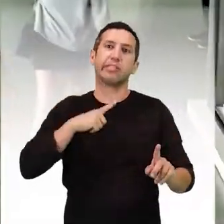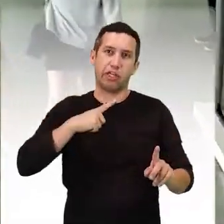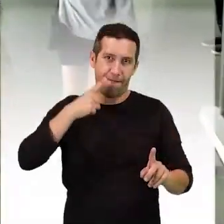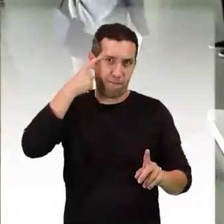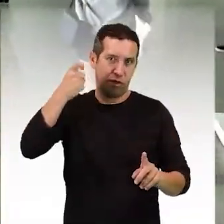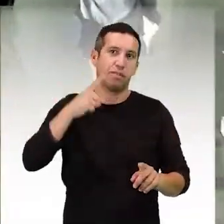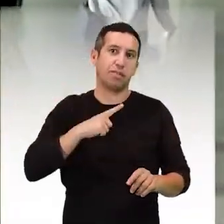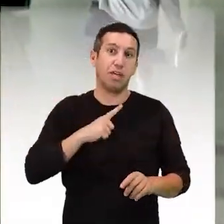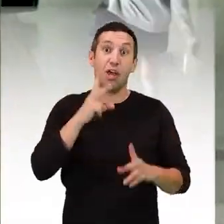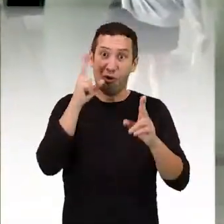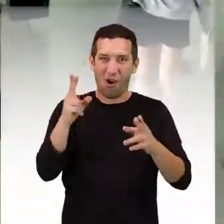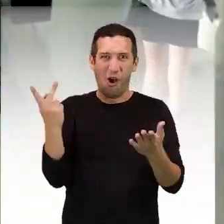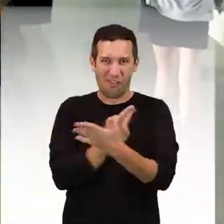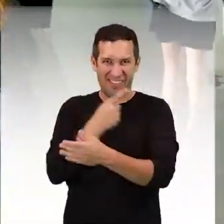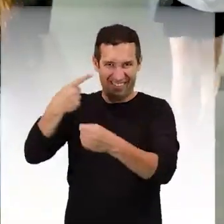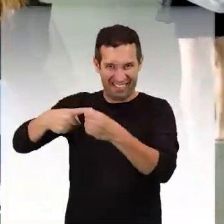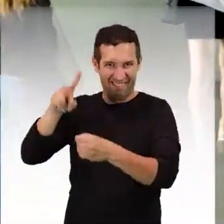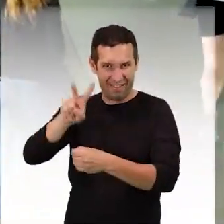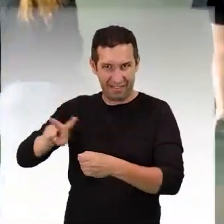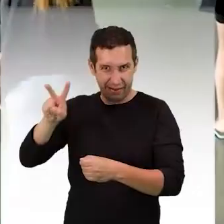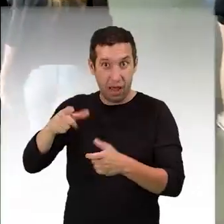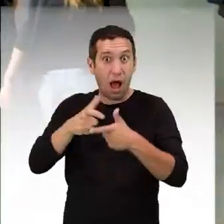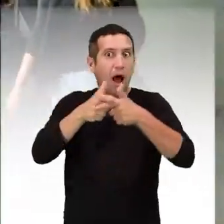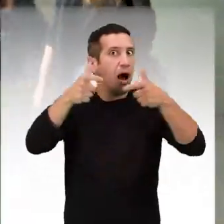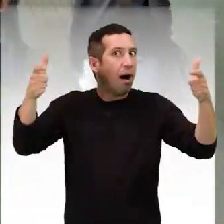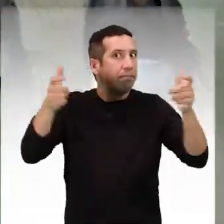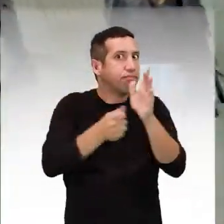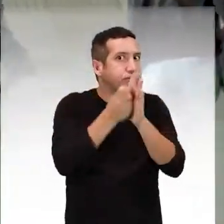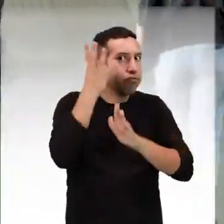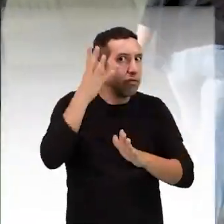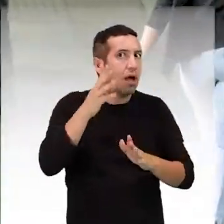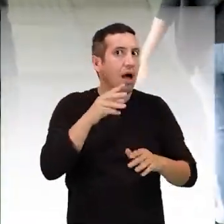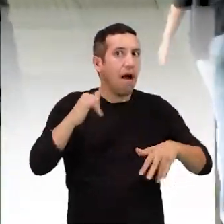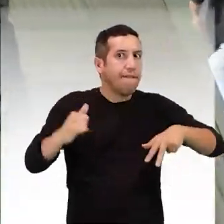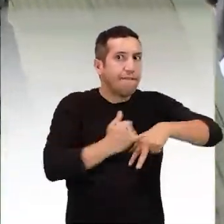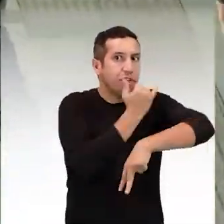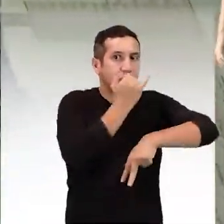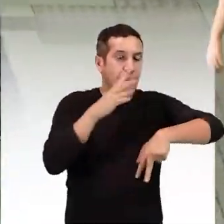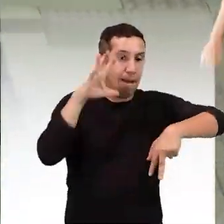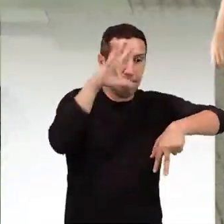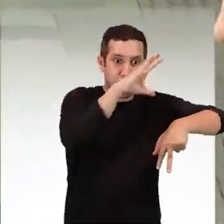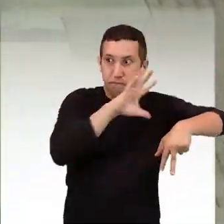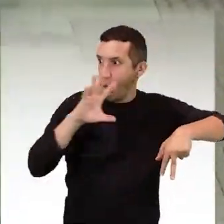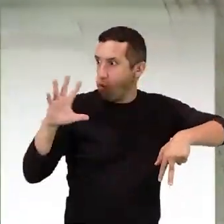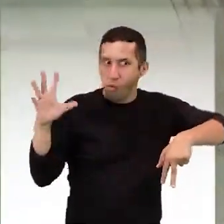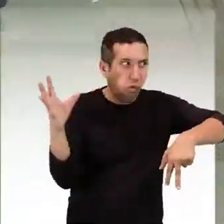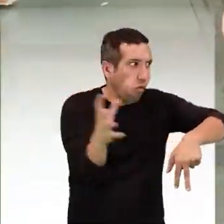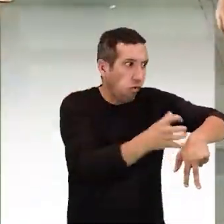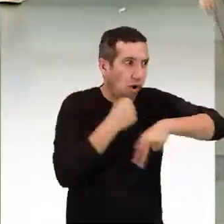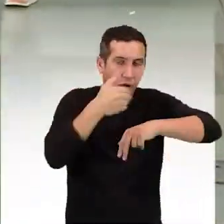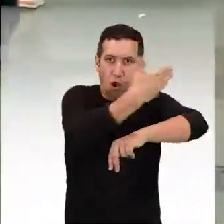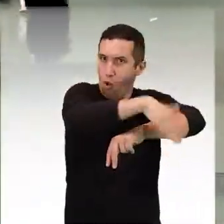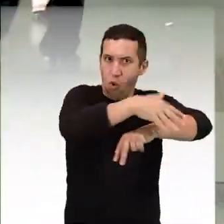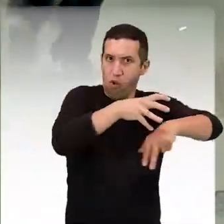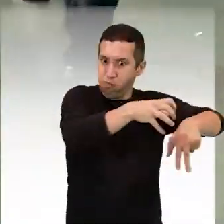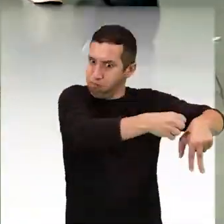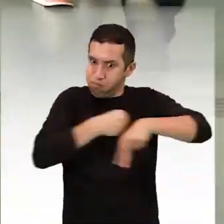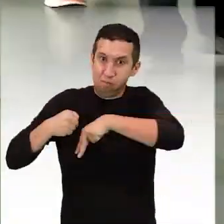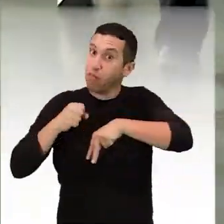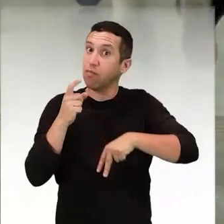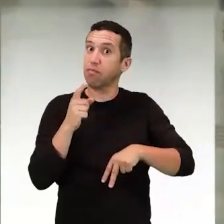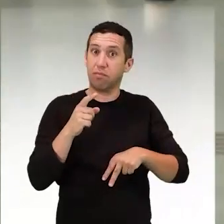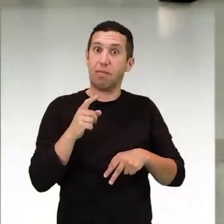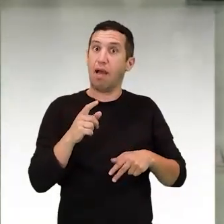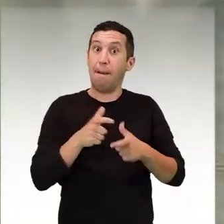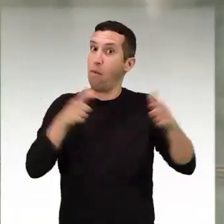gente pensa, assim como nesse caso de Valparaíso de Goiás, na maioria das vezes, as vítimas não são sequestradas no meio da rua ou